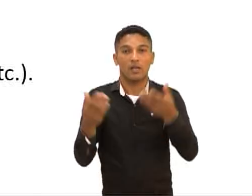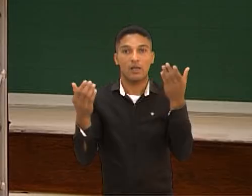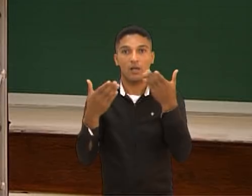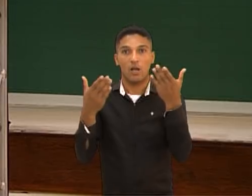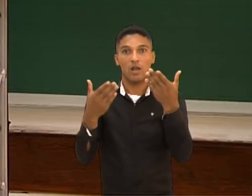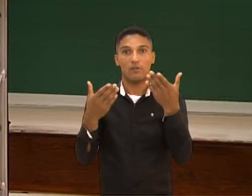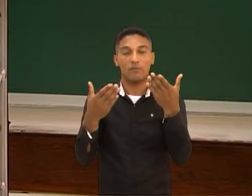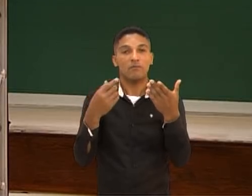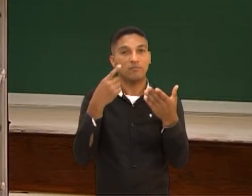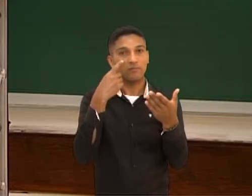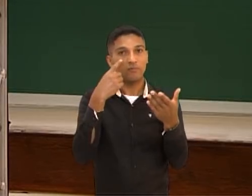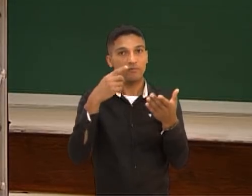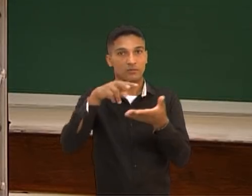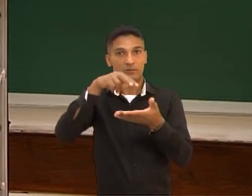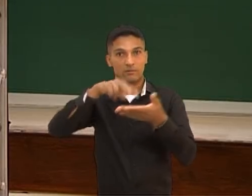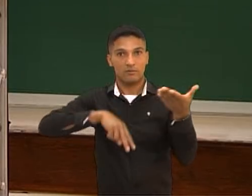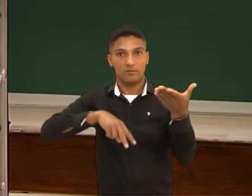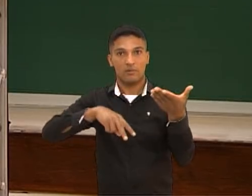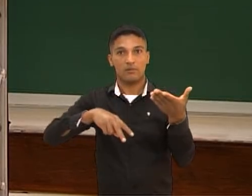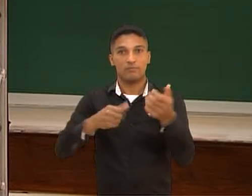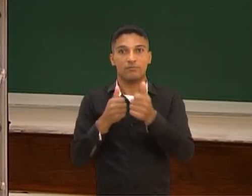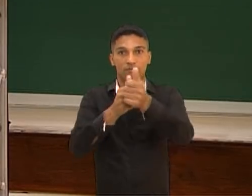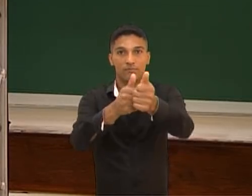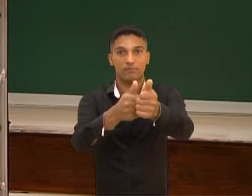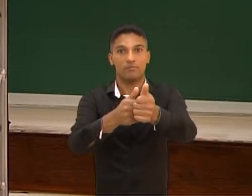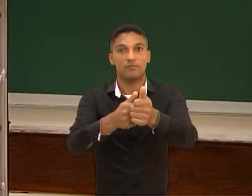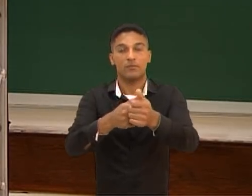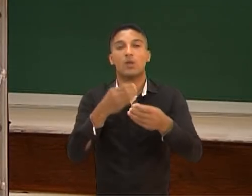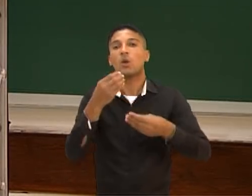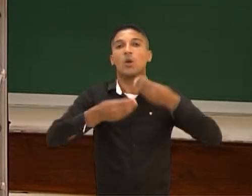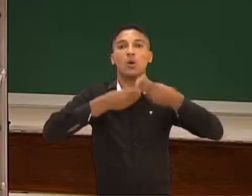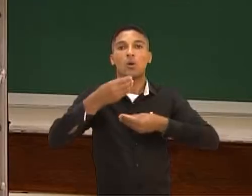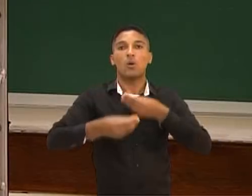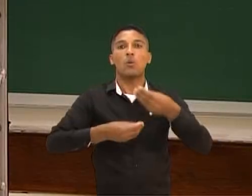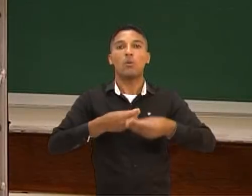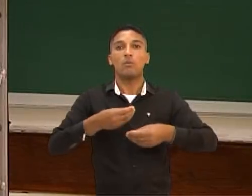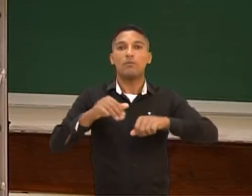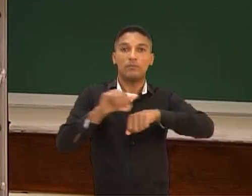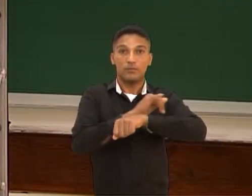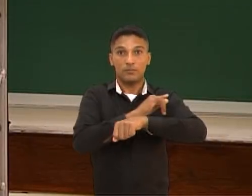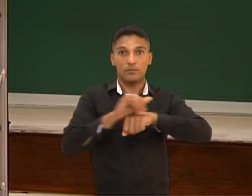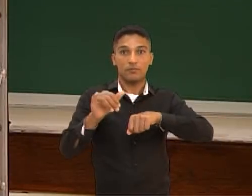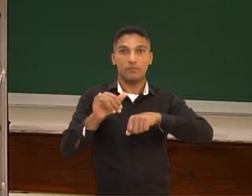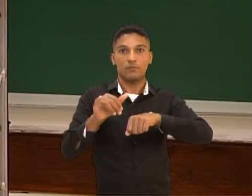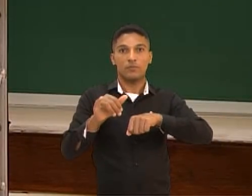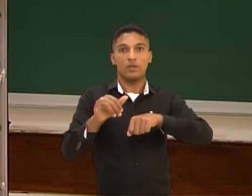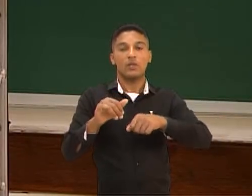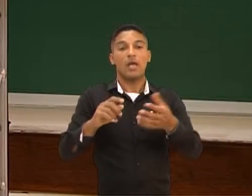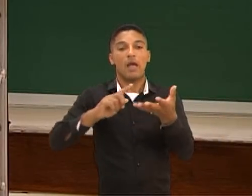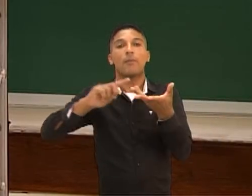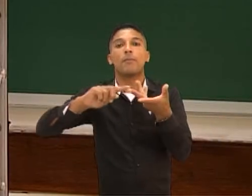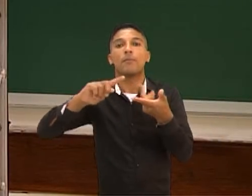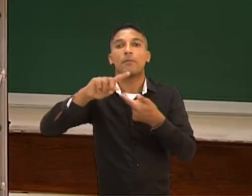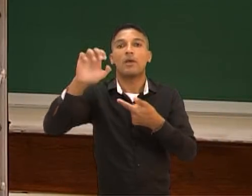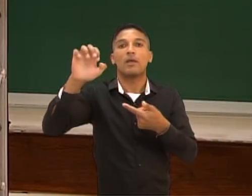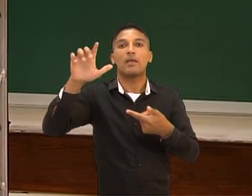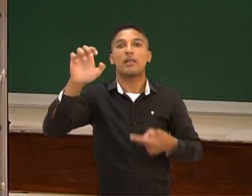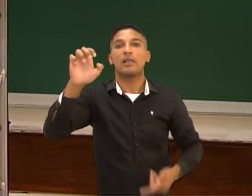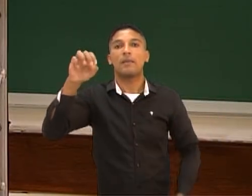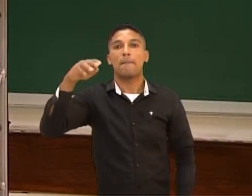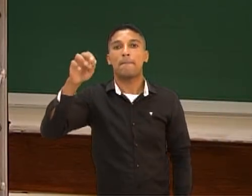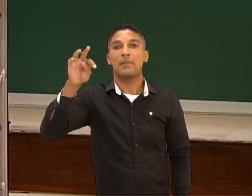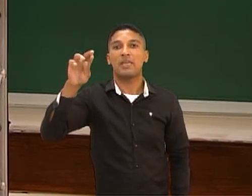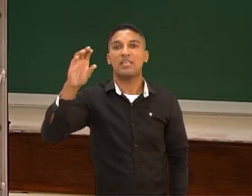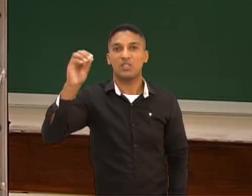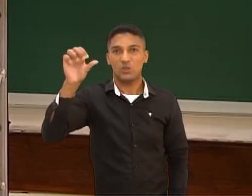acompanhar aqui, para a gente se apropriar mais de como que funciona e quais são os elementos composicionais de um texto que a